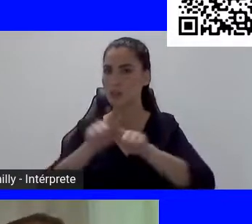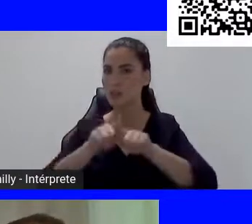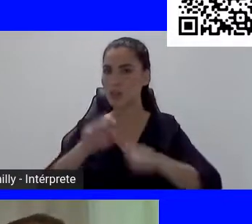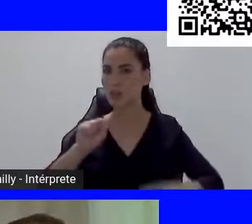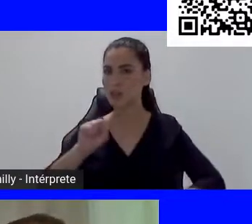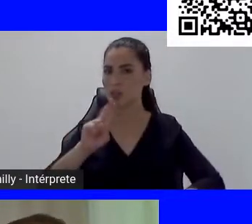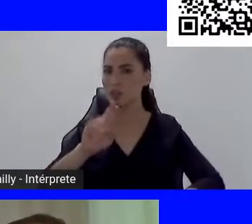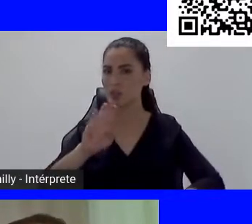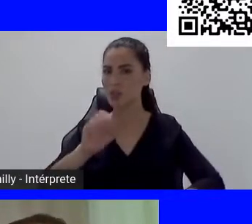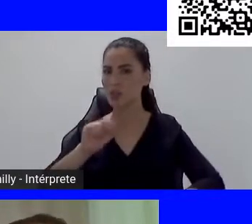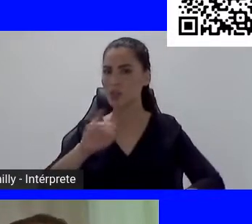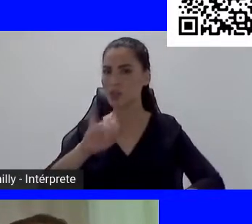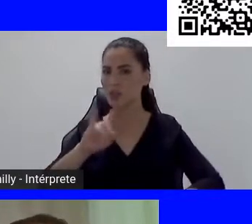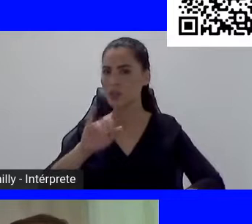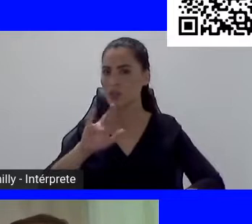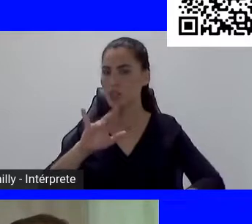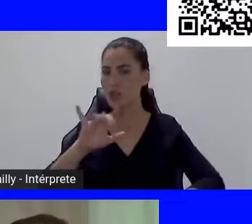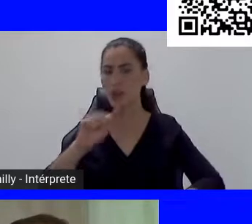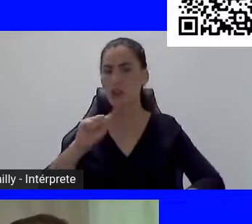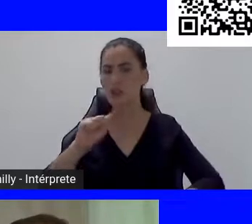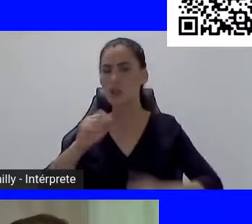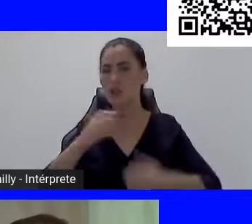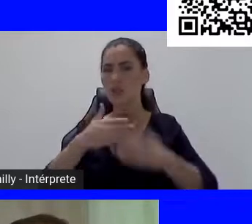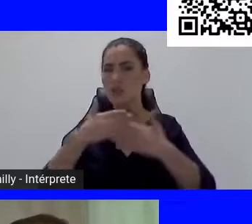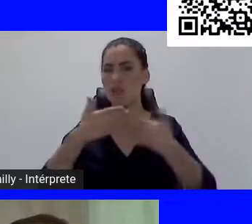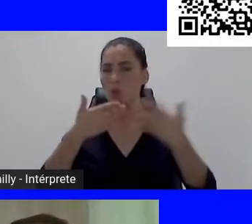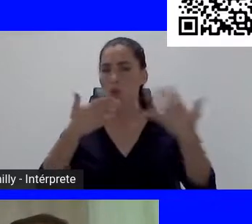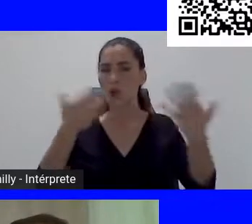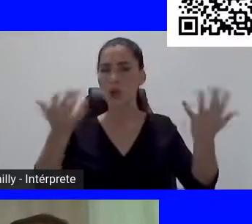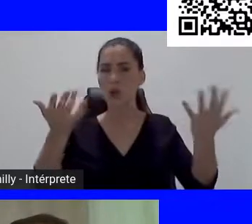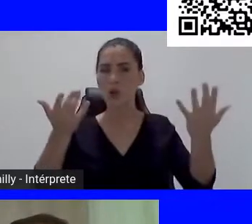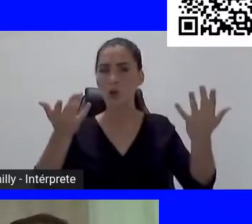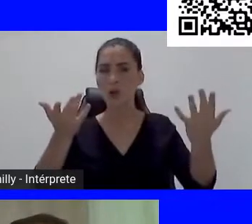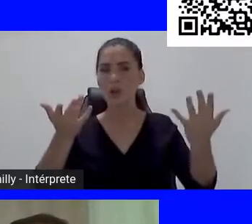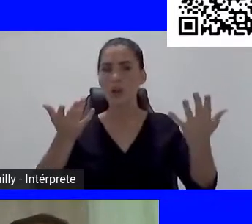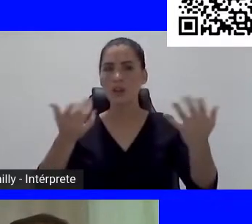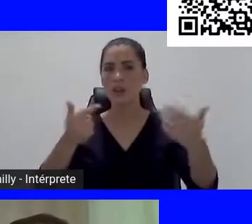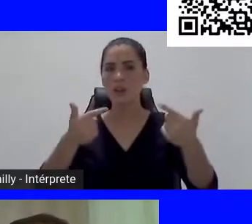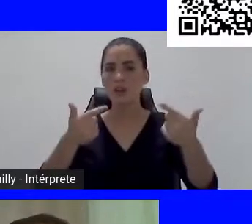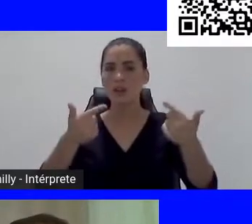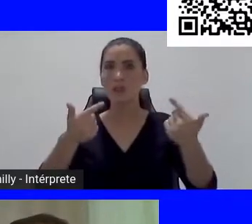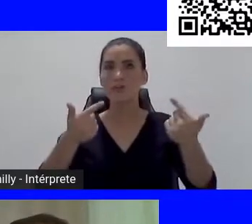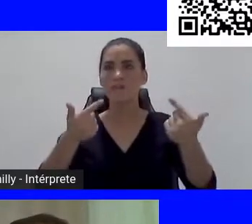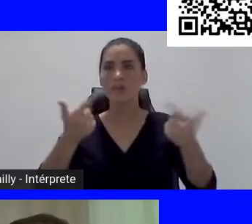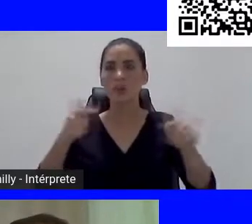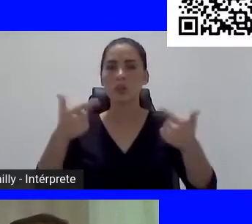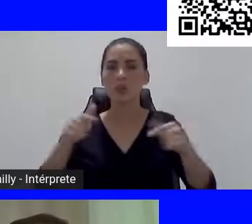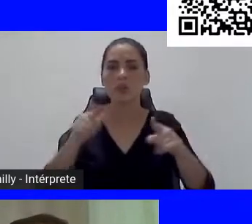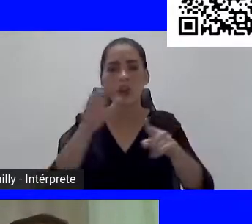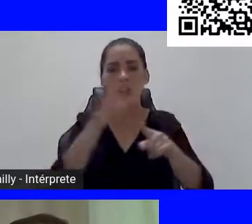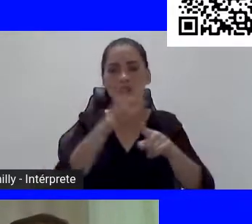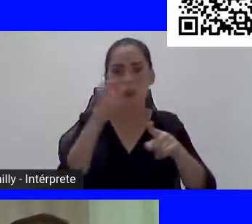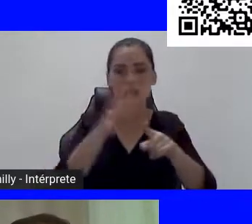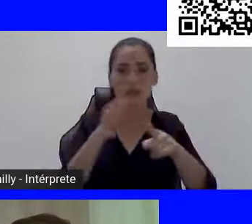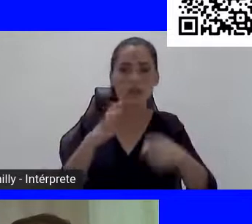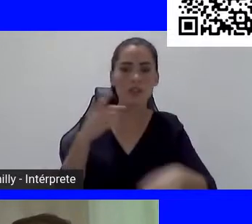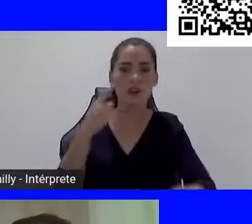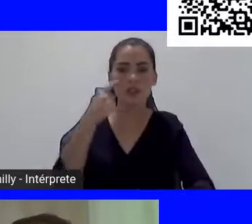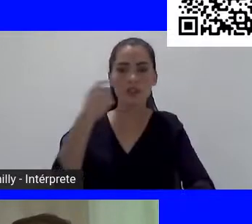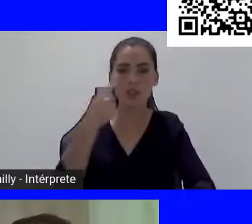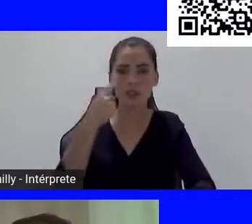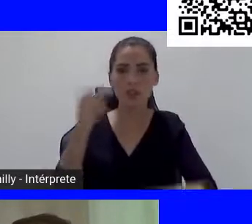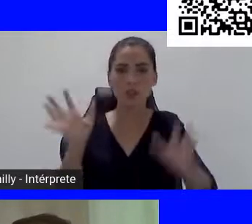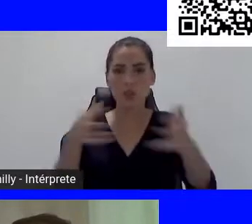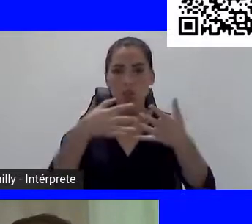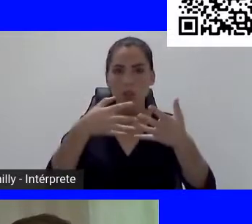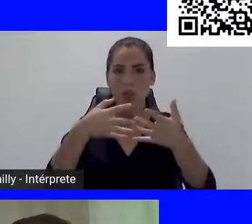não têm impacto, não são necessárias na formação do relevante interesse coletivo, já são por